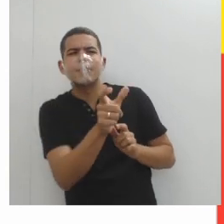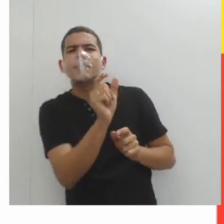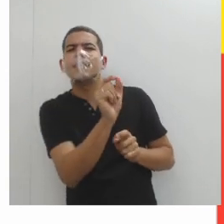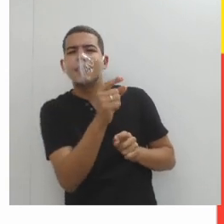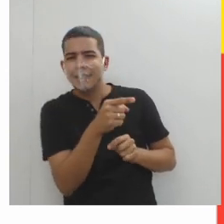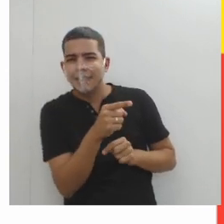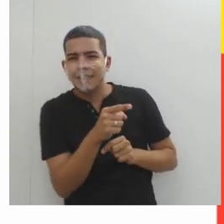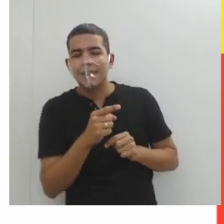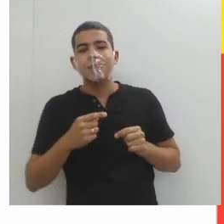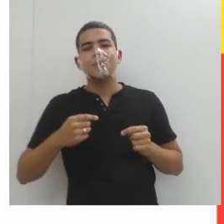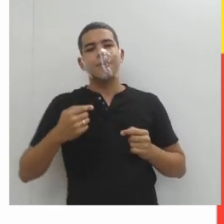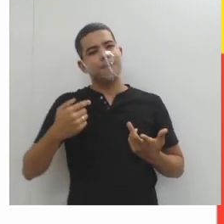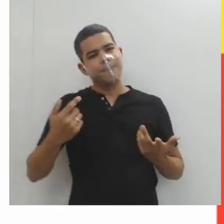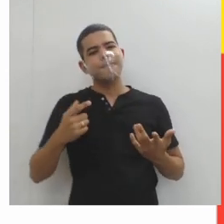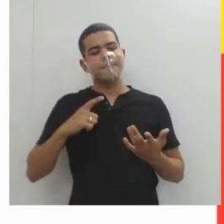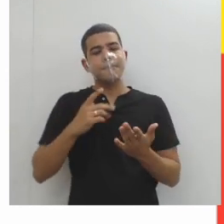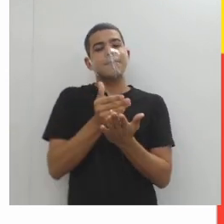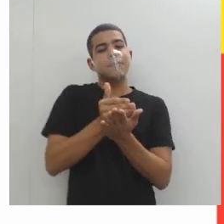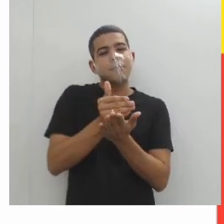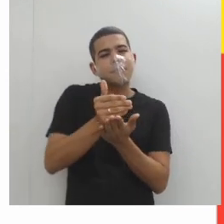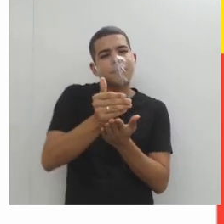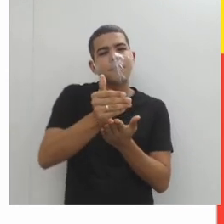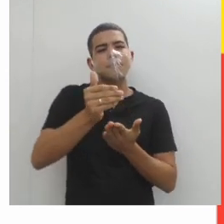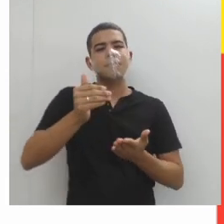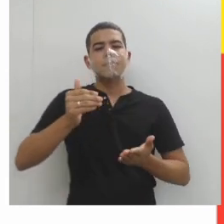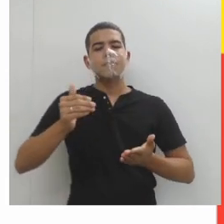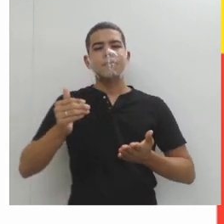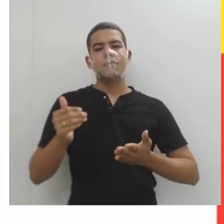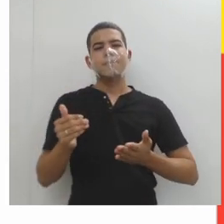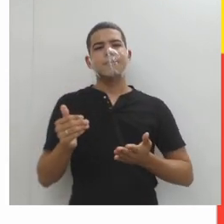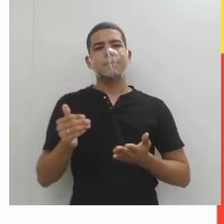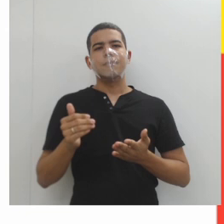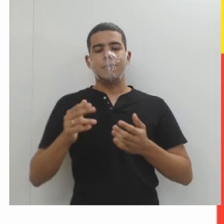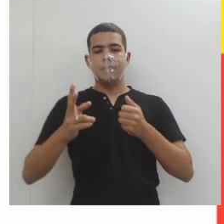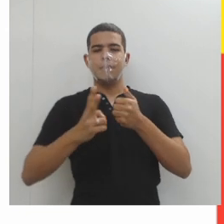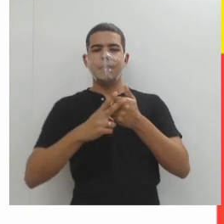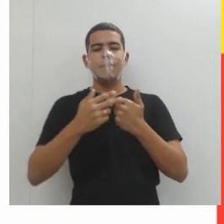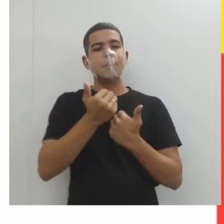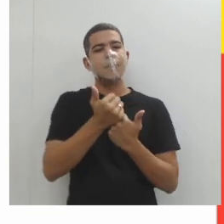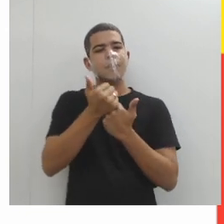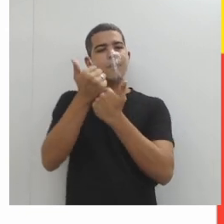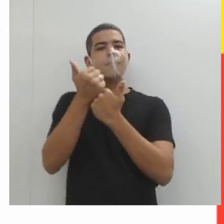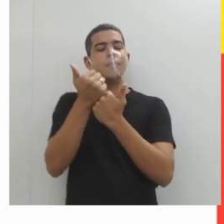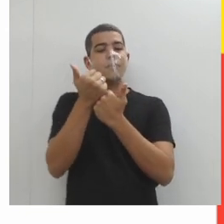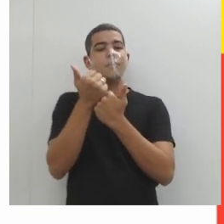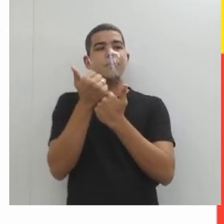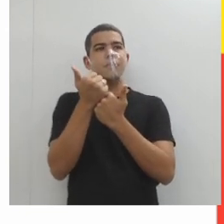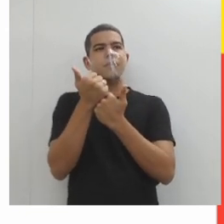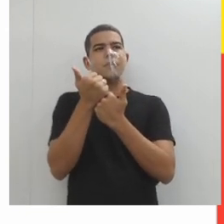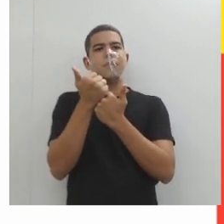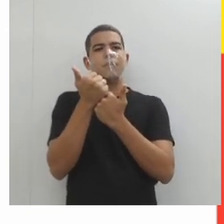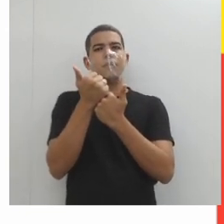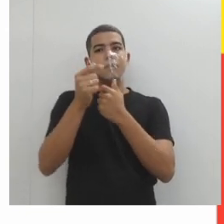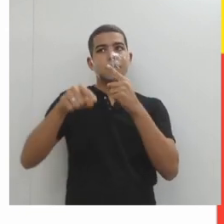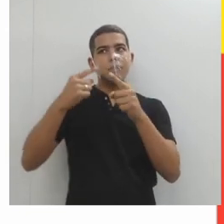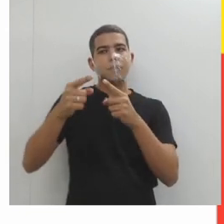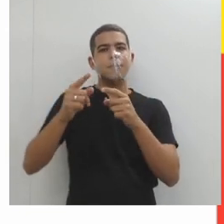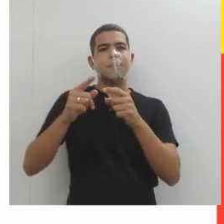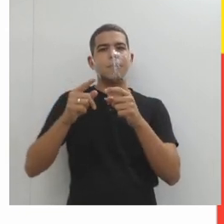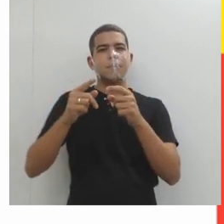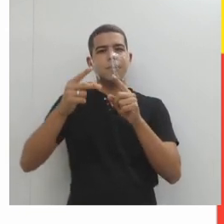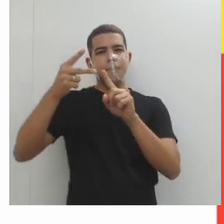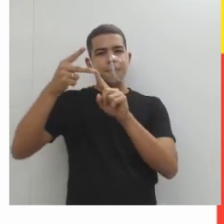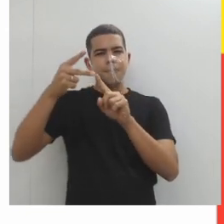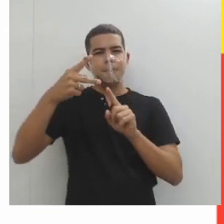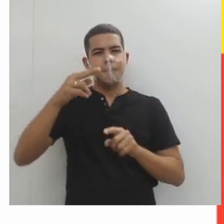começo, tá certo? Depois do W8 question é que eu vou utilizar o verbo auxiliar, depois do verbo auxiliar o pronome, depois